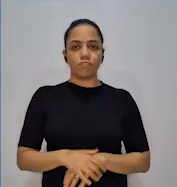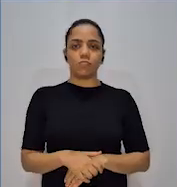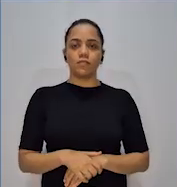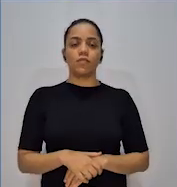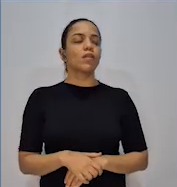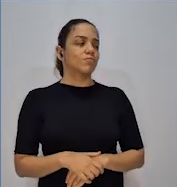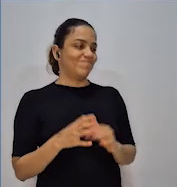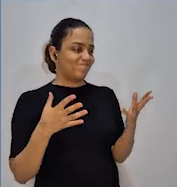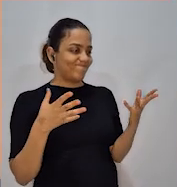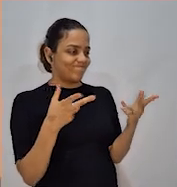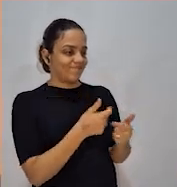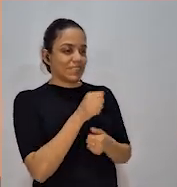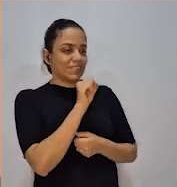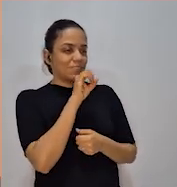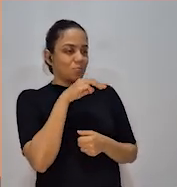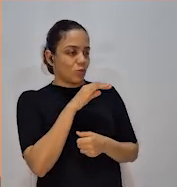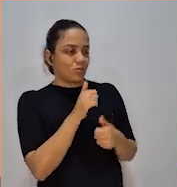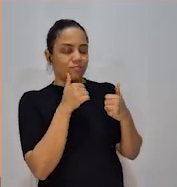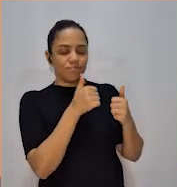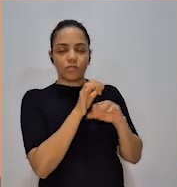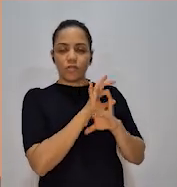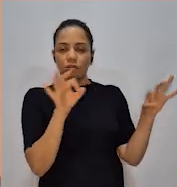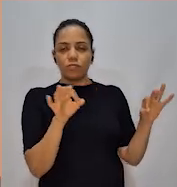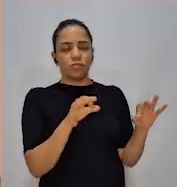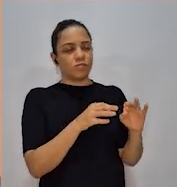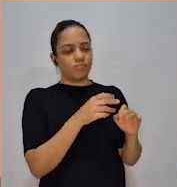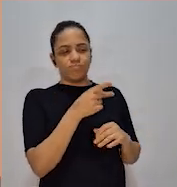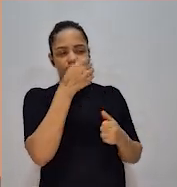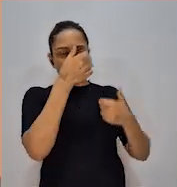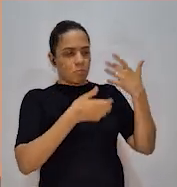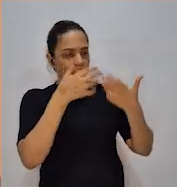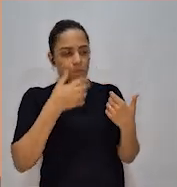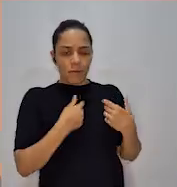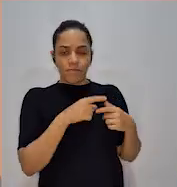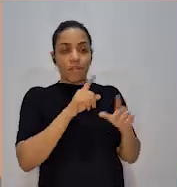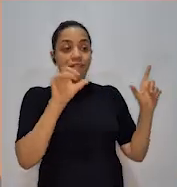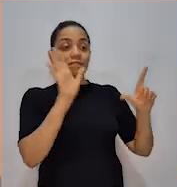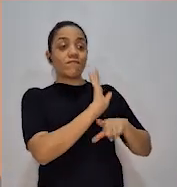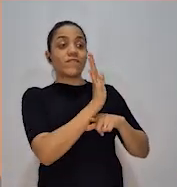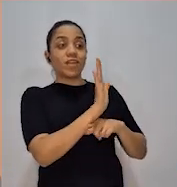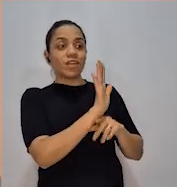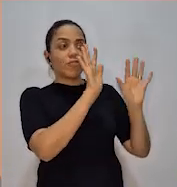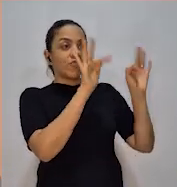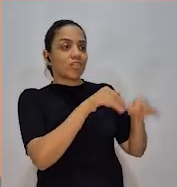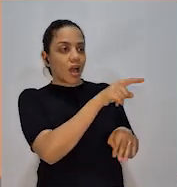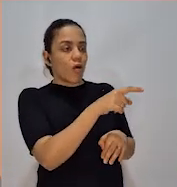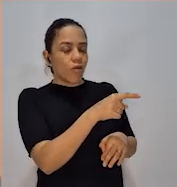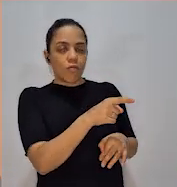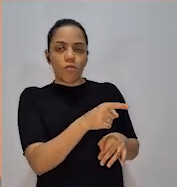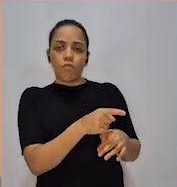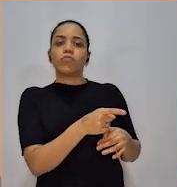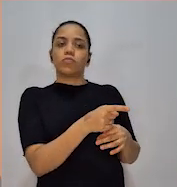Excelente, Simone, muito pertinente sua fala. Eu acho que esse vídeo final, de fato, nos coloca em um lugar, né,